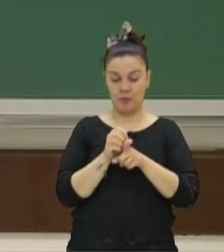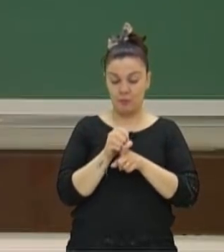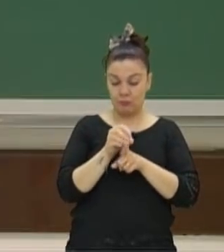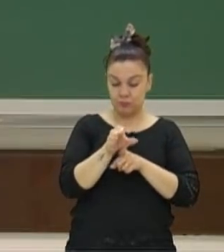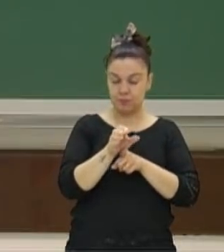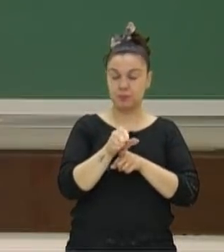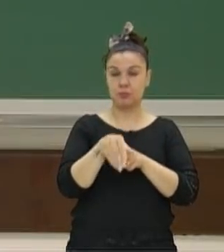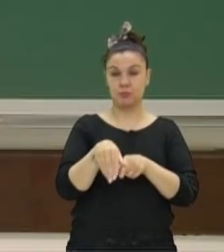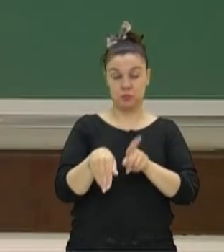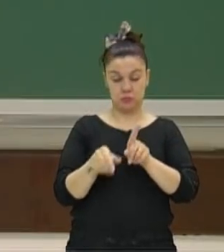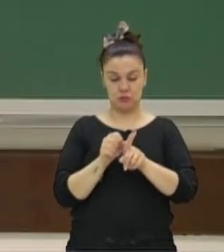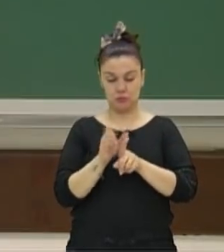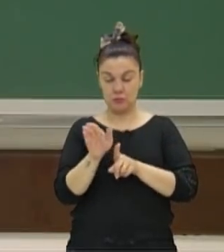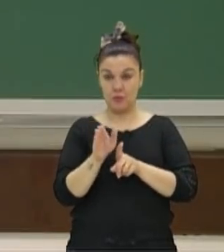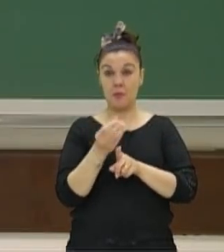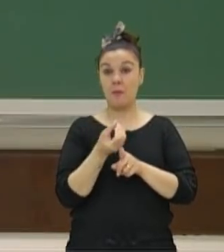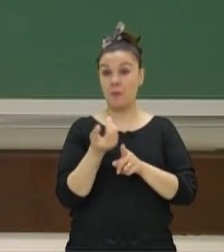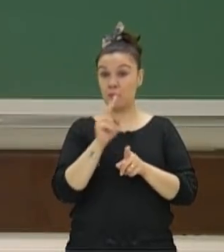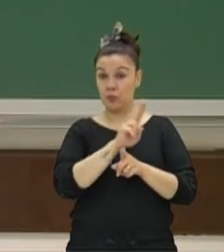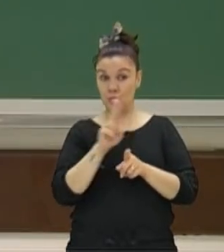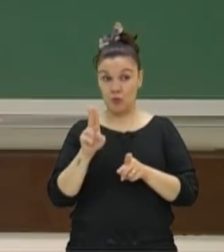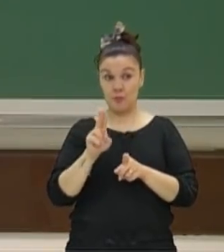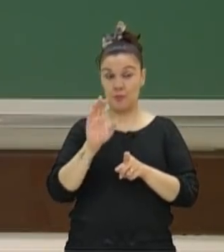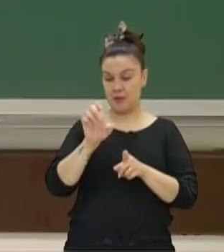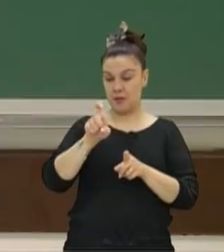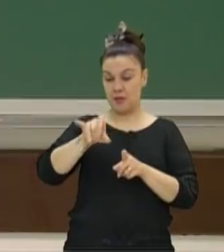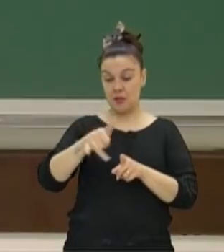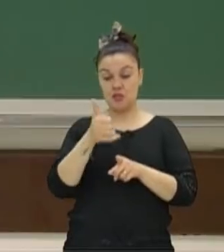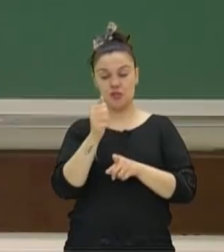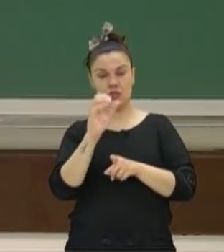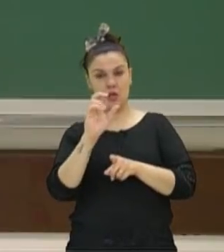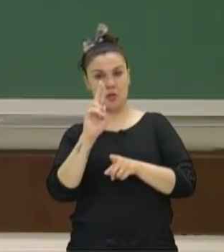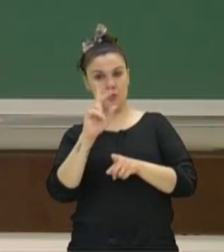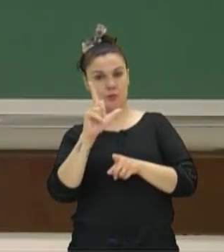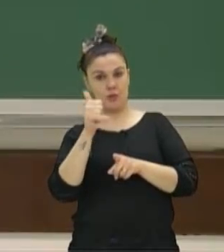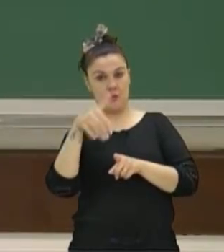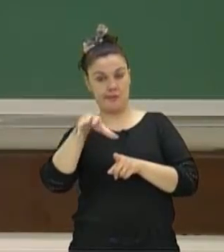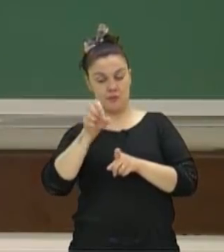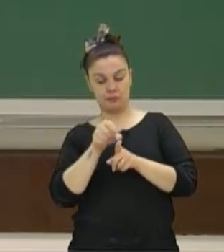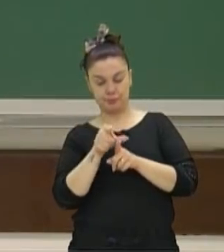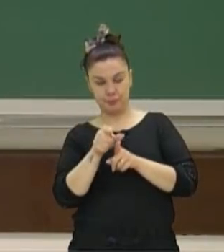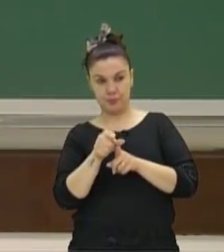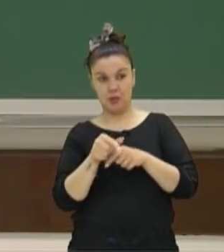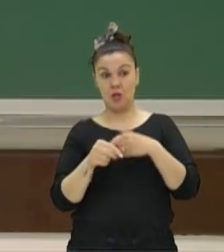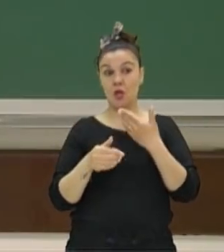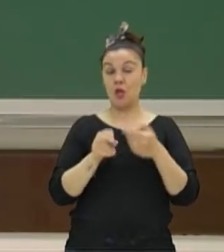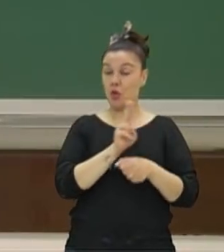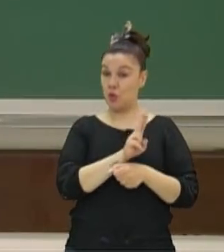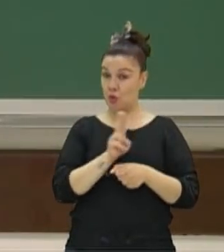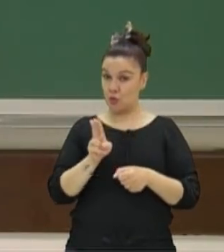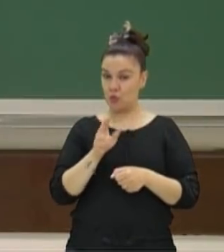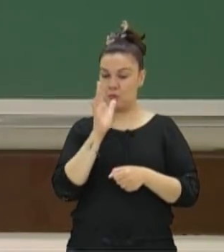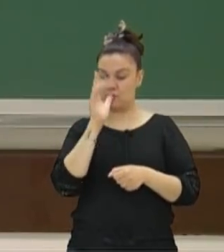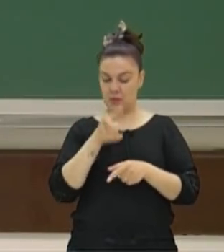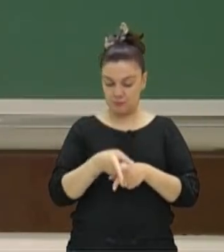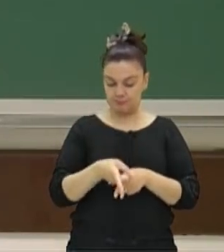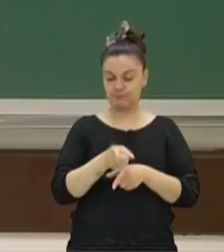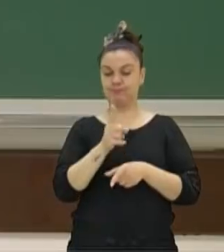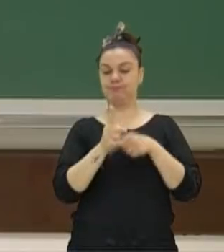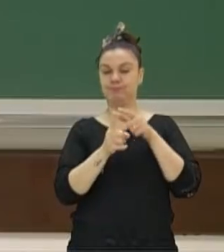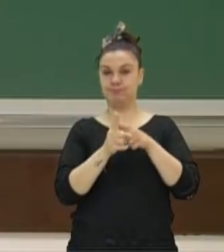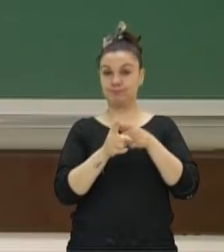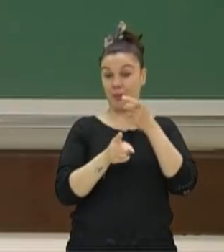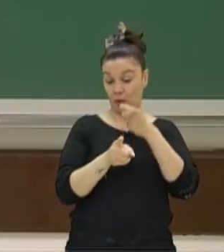né, libera para o meio externo, nós chamamos de ejaculação. E o processo em que o pênis fica rígido,